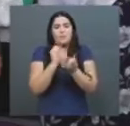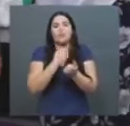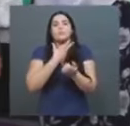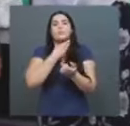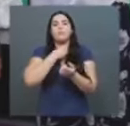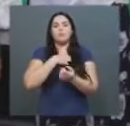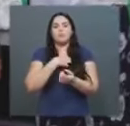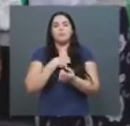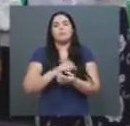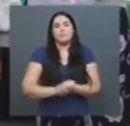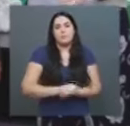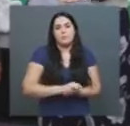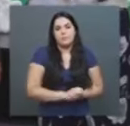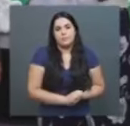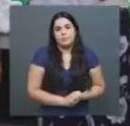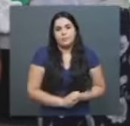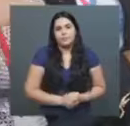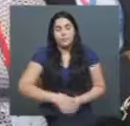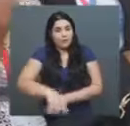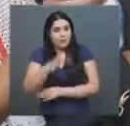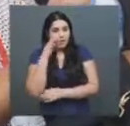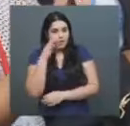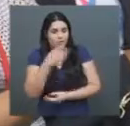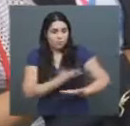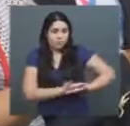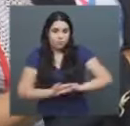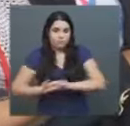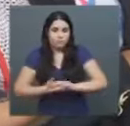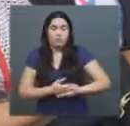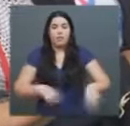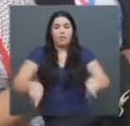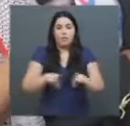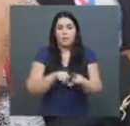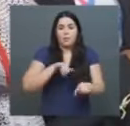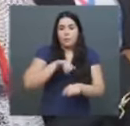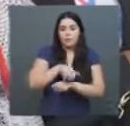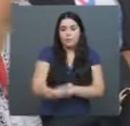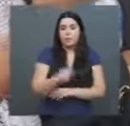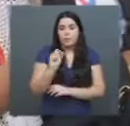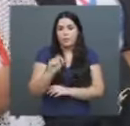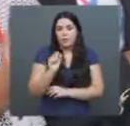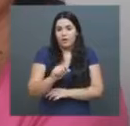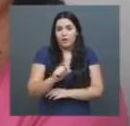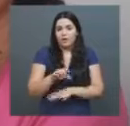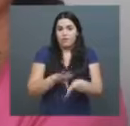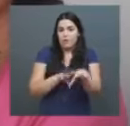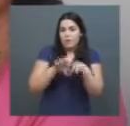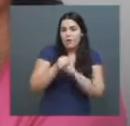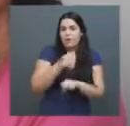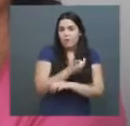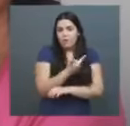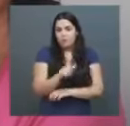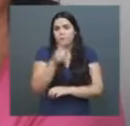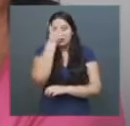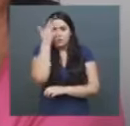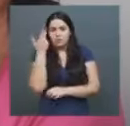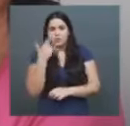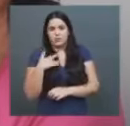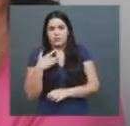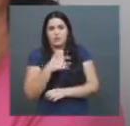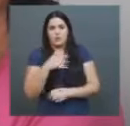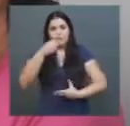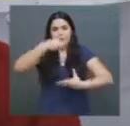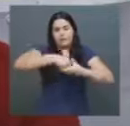O projeto de atenção ao recém-nascido também é uma oportunidade para capacitar outros agentes de saúde dentro